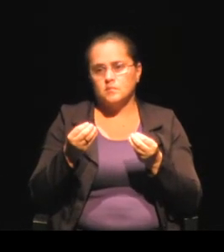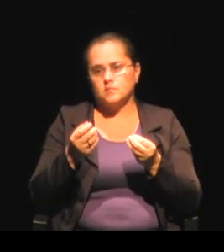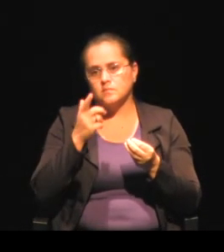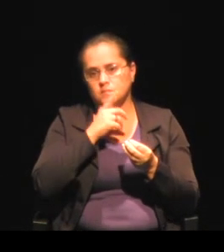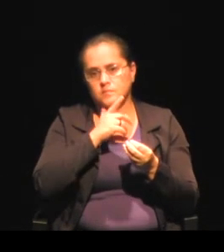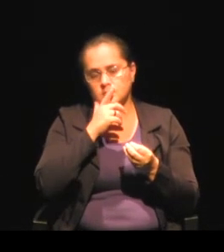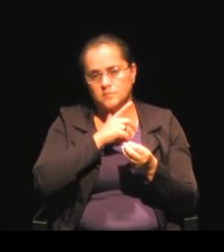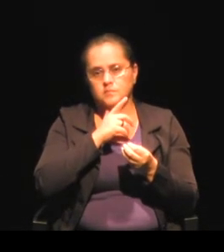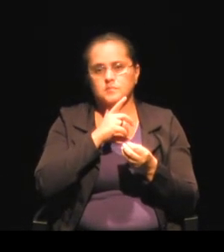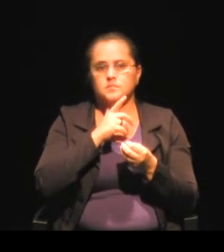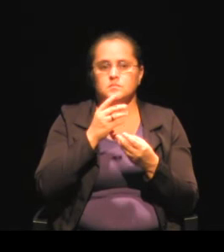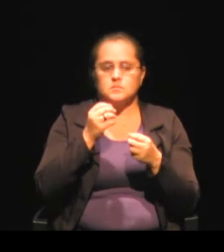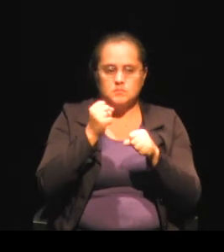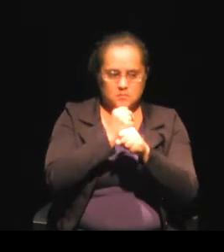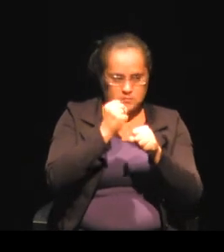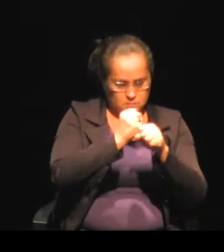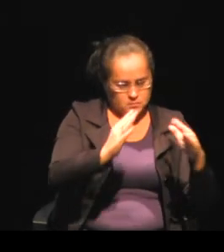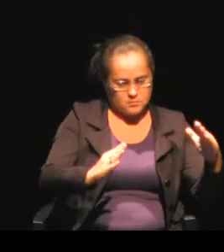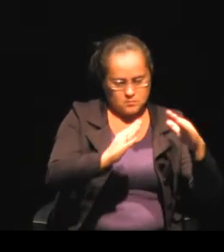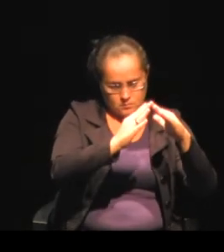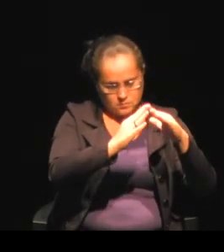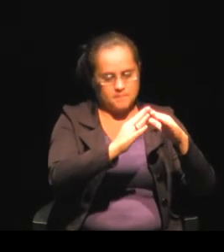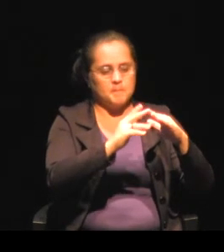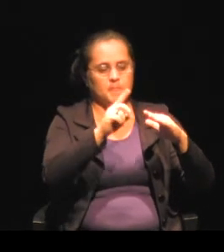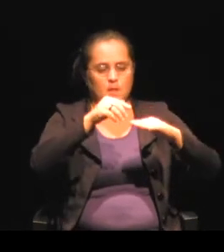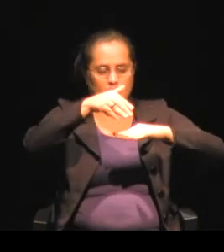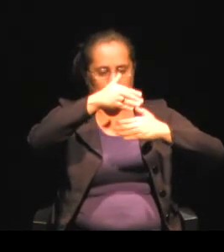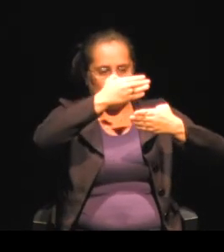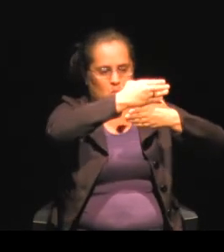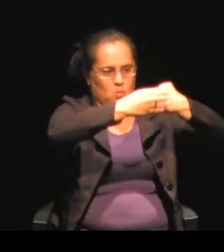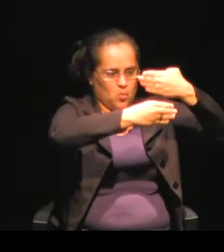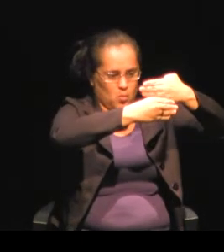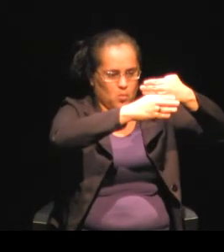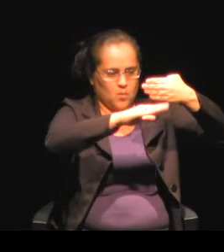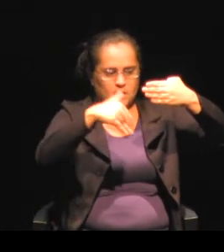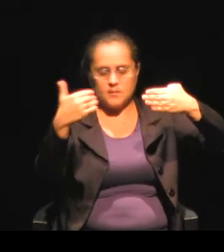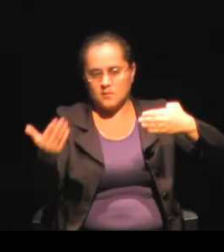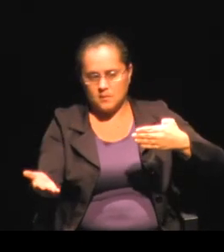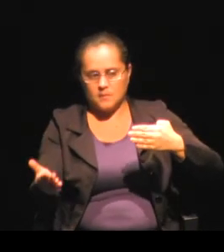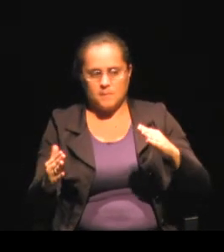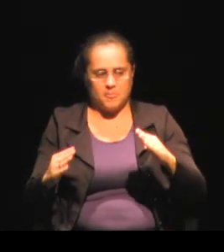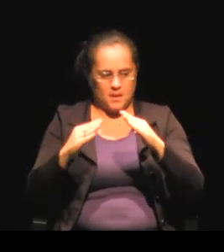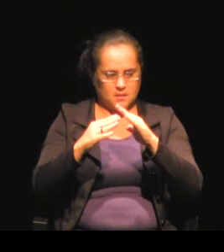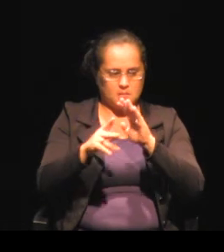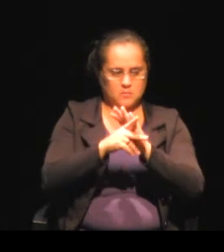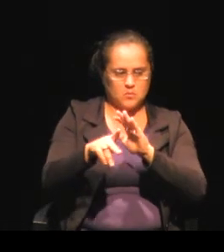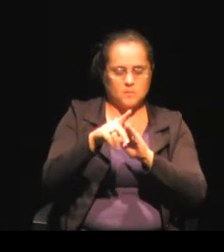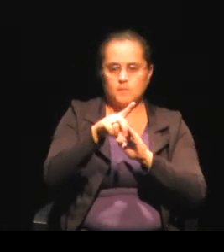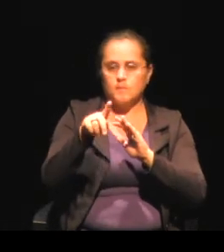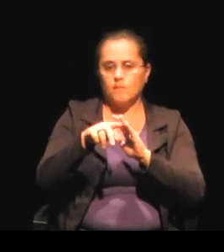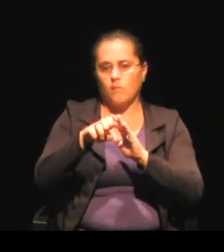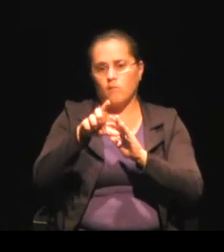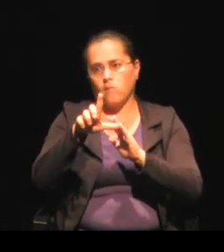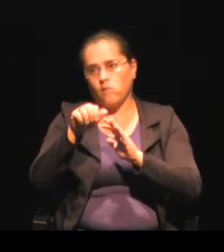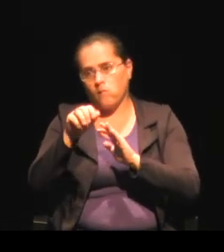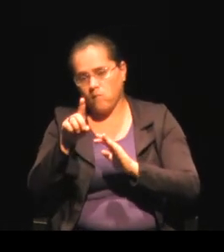sempre tinha um quadrado aqui assim, olha, que era um espaço livre, uma ágora da cidade. O Lúcio Costa instalou